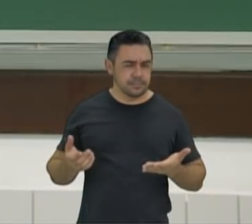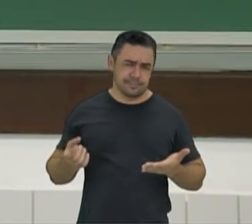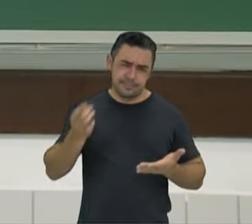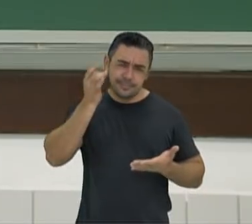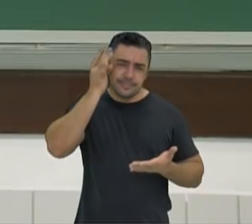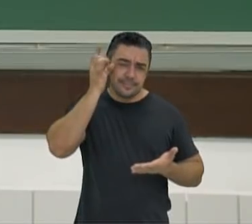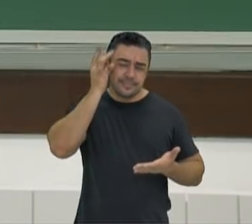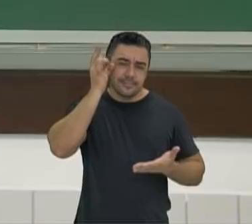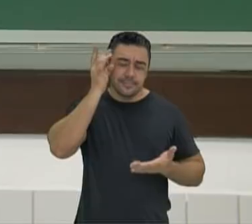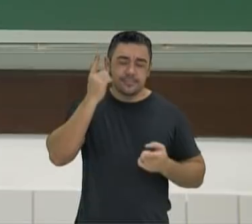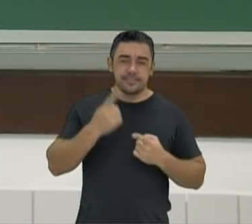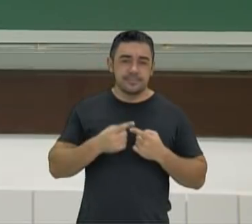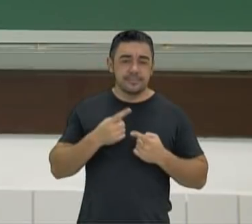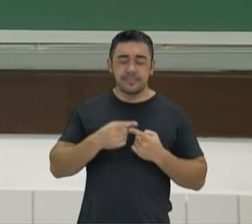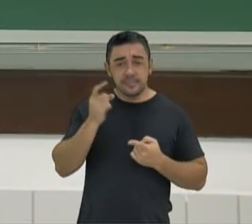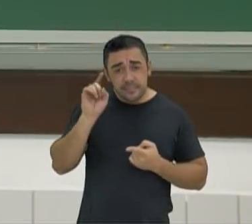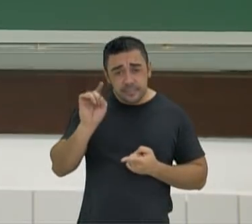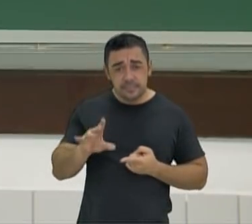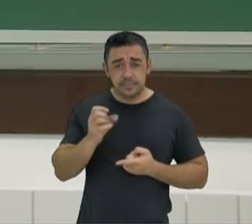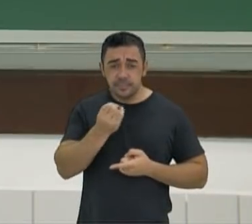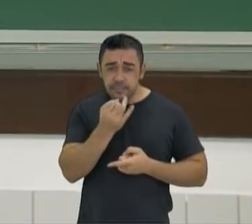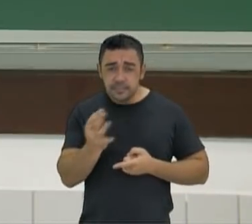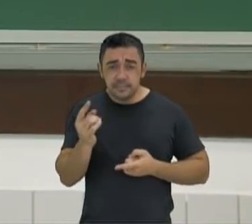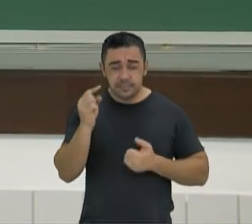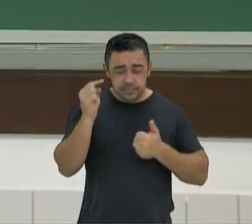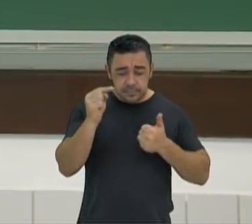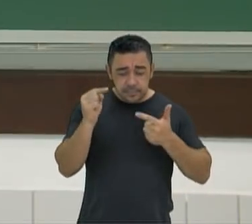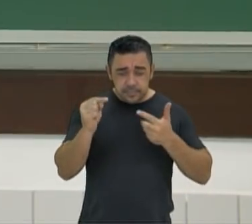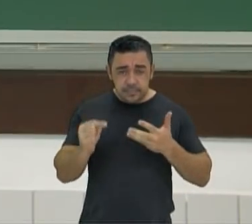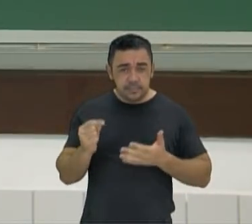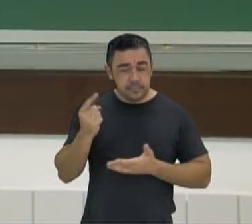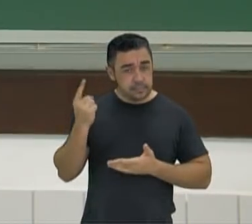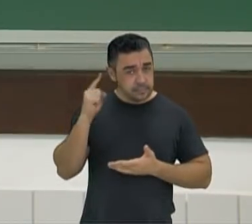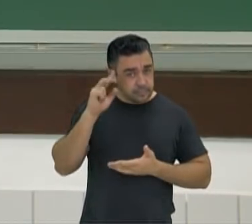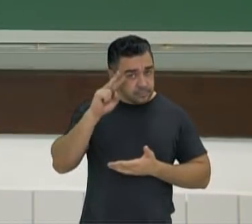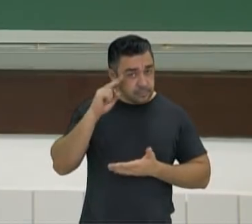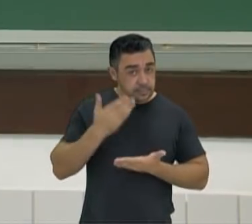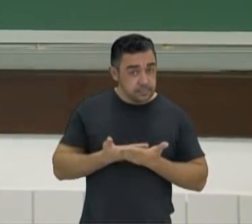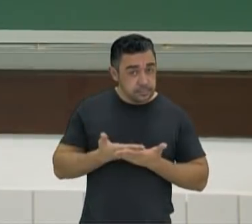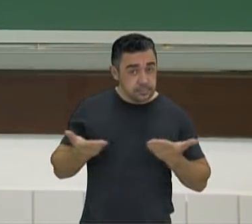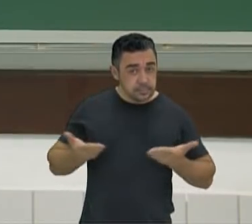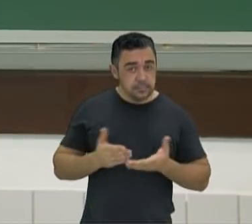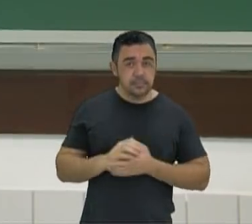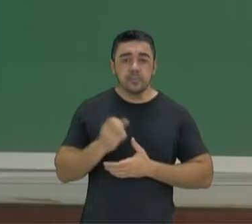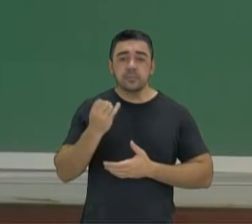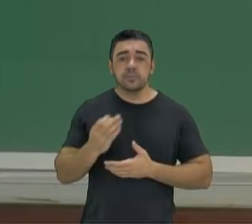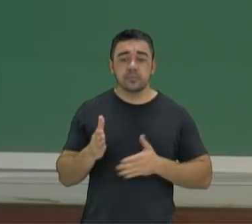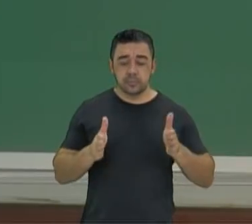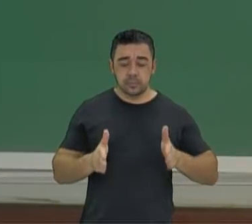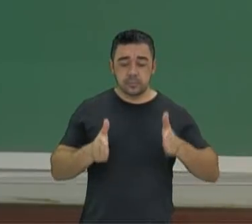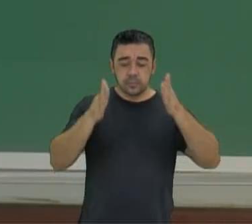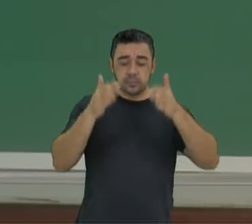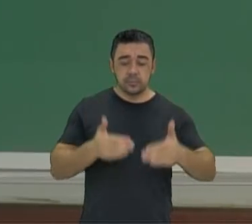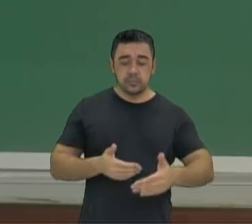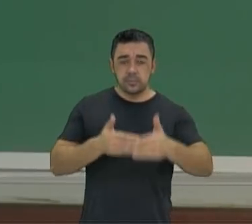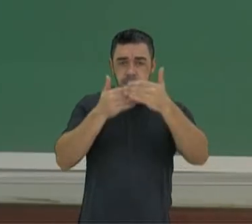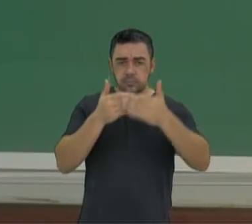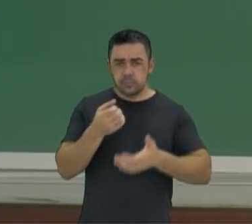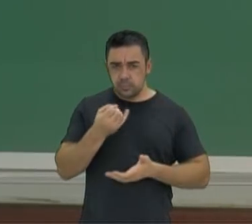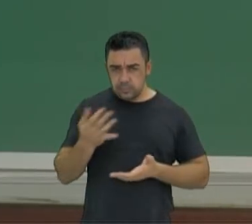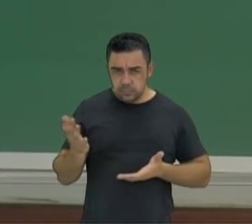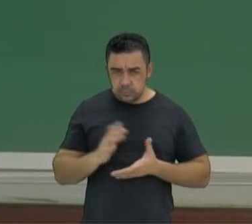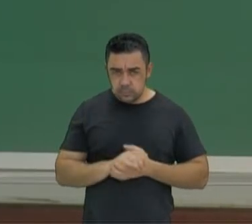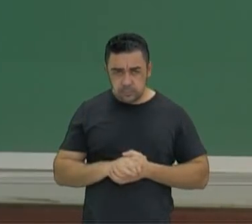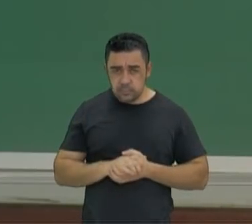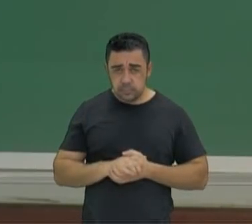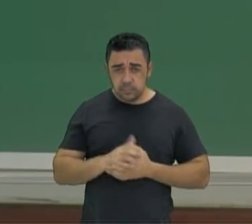molezinha, né? Porque é só contar e é só lembrar da aula de hoje. Por exemplo, faces laterais. Eu preciso contar uma a